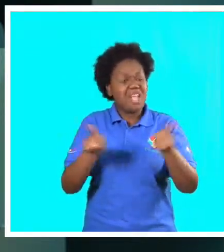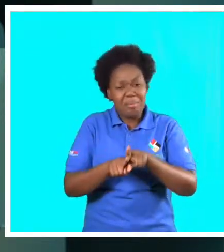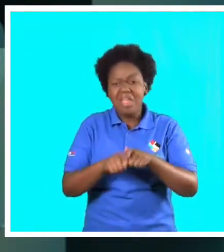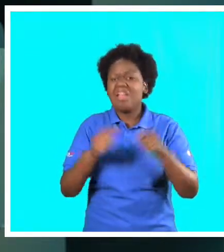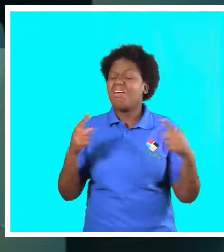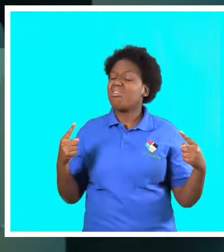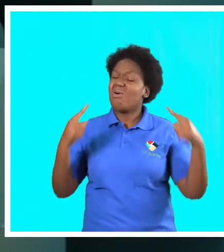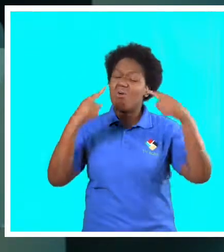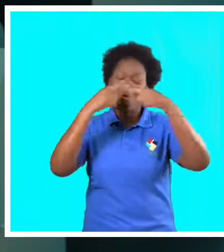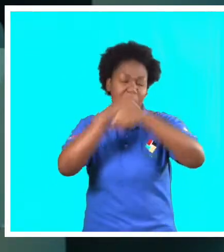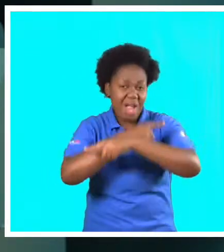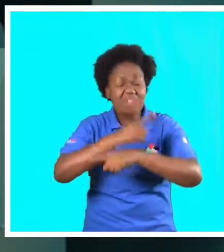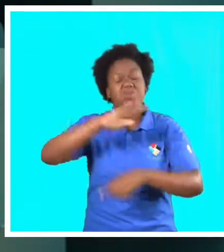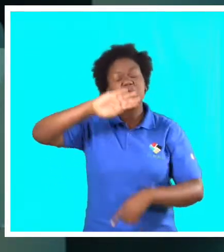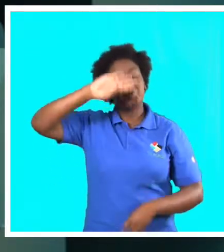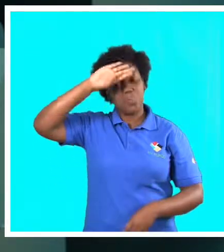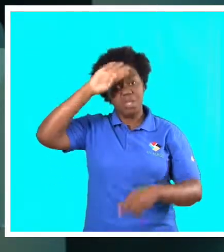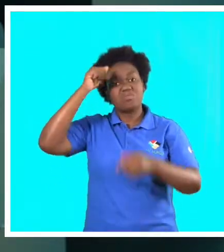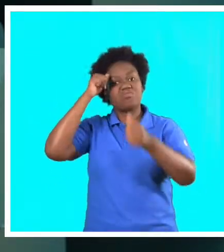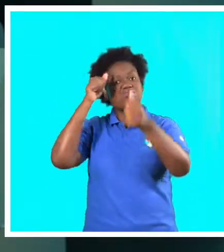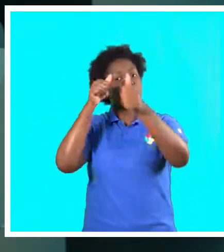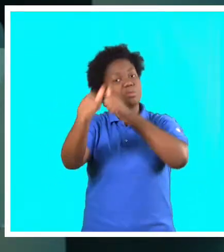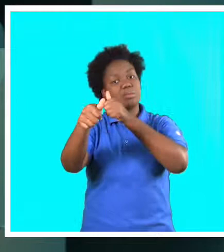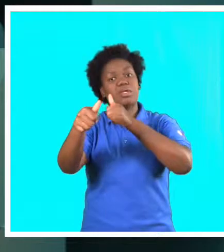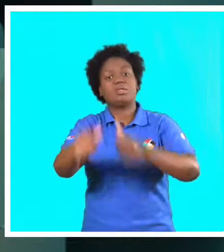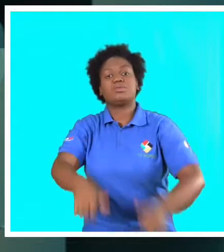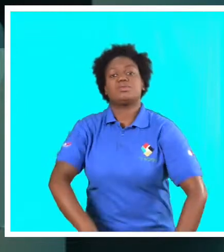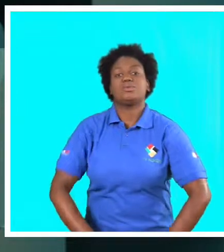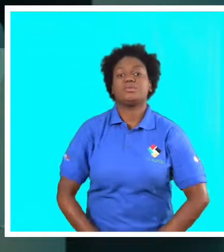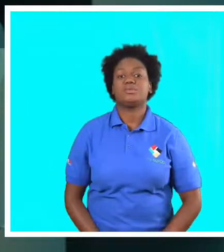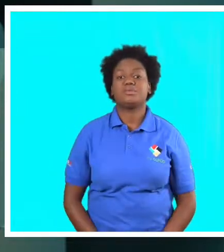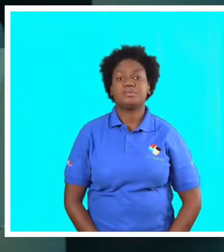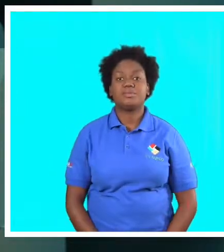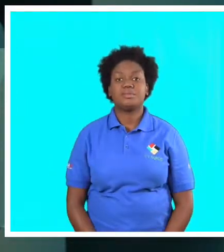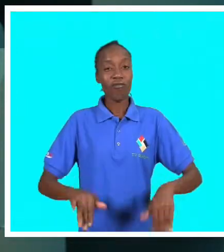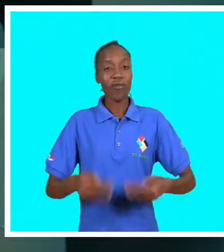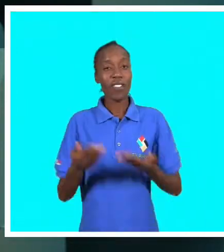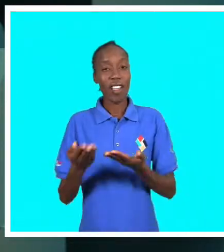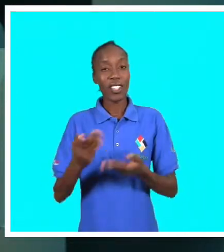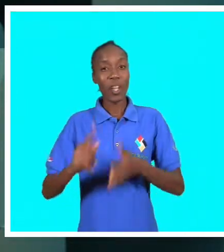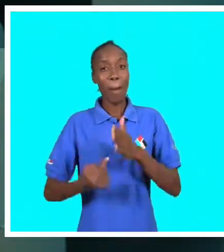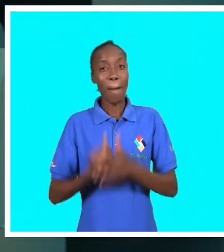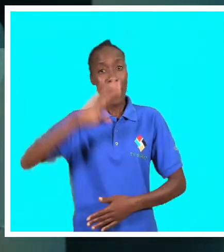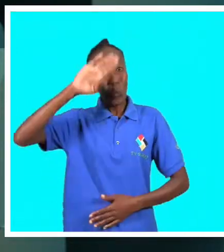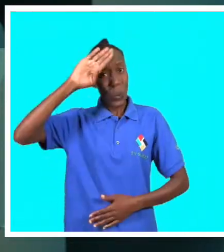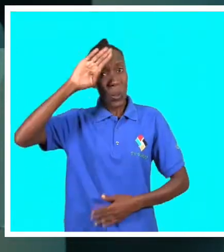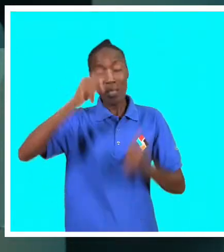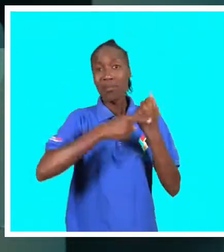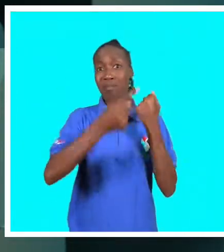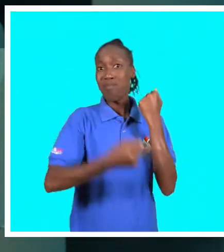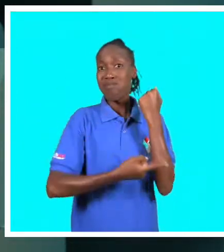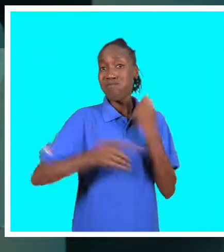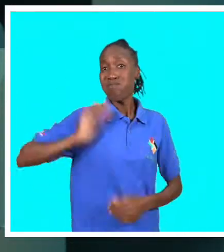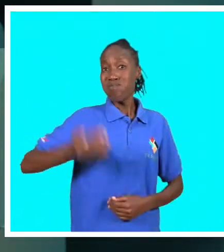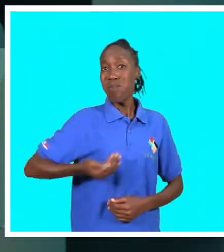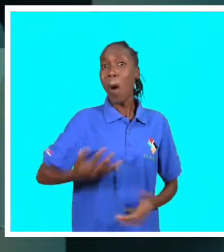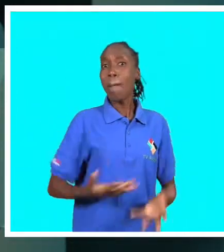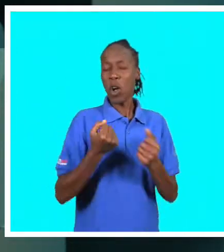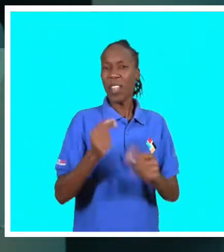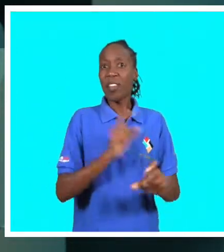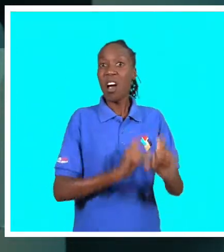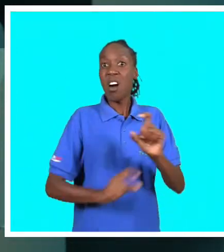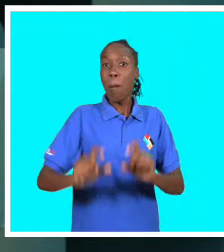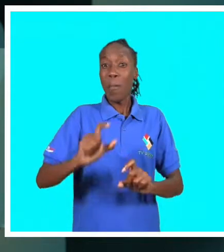quando a mãe do bebê possui uma doença infecciosa. Essa doença durante a gravidez pode